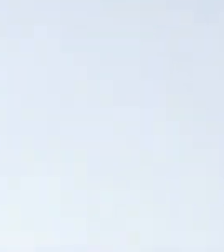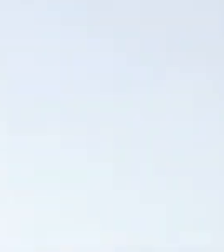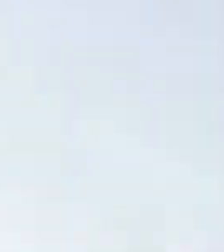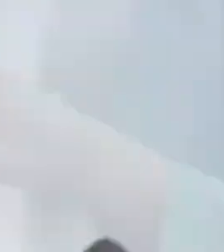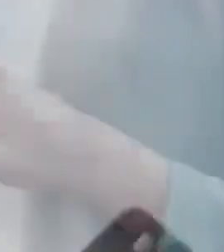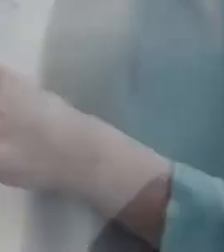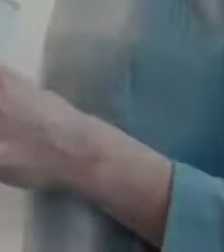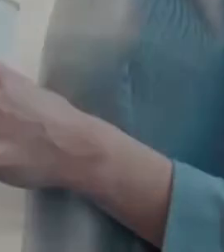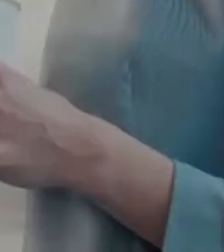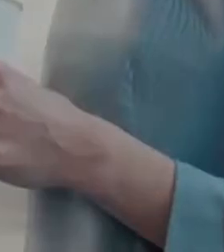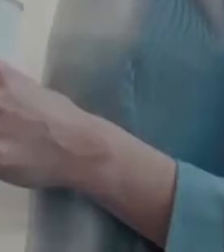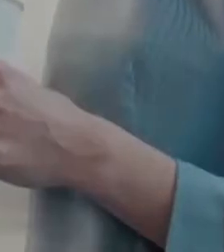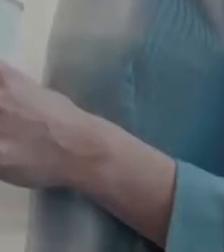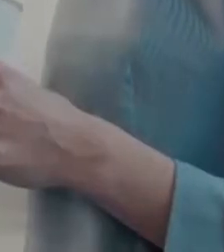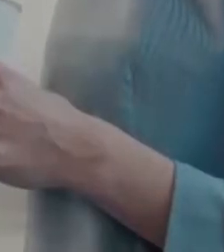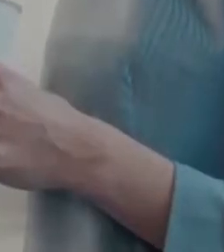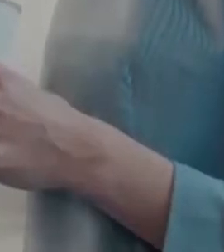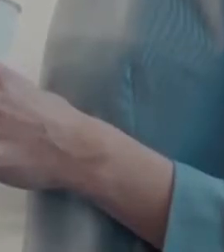Thank you.